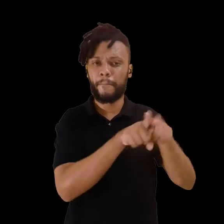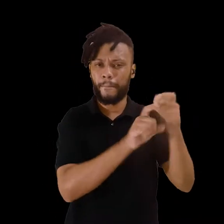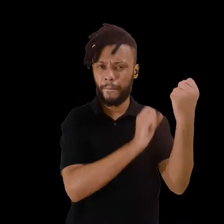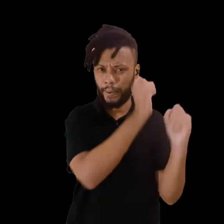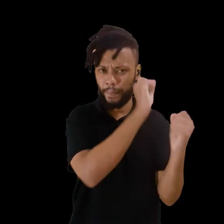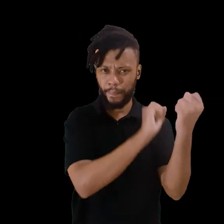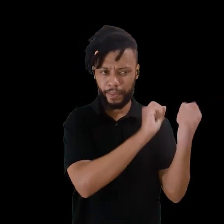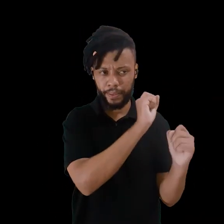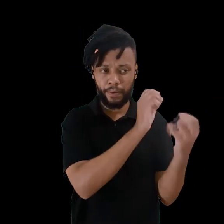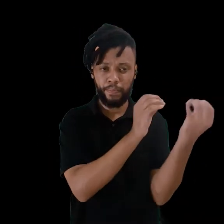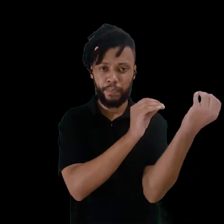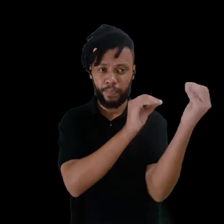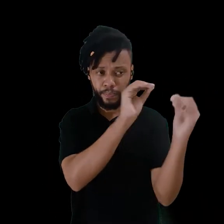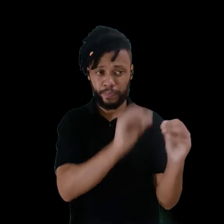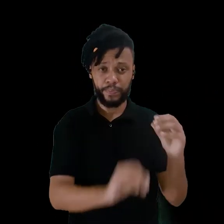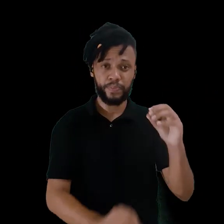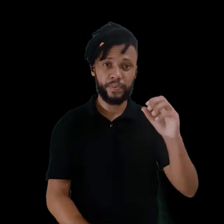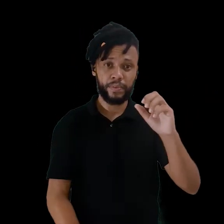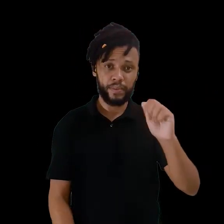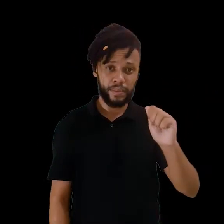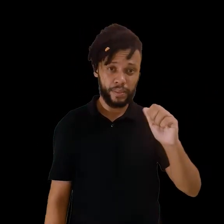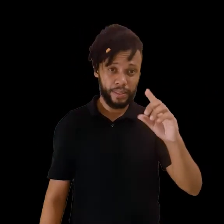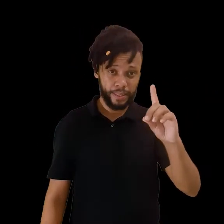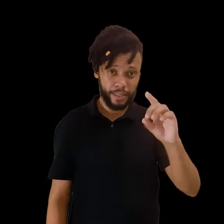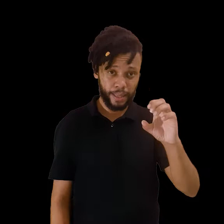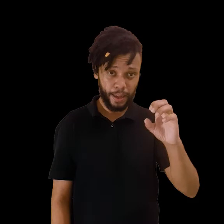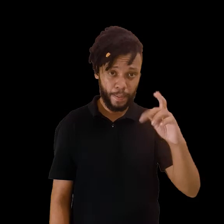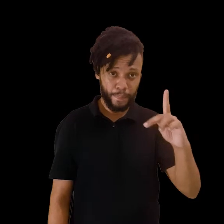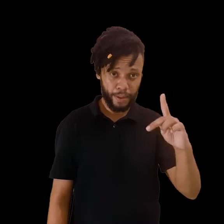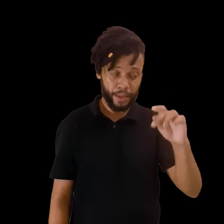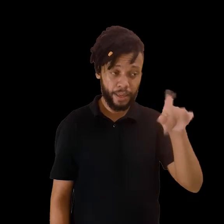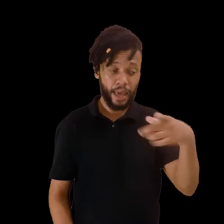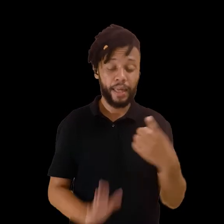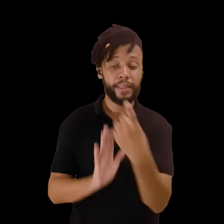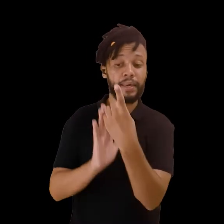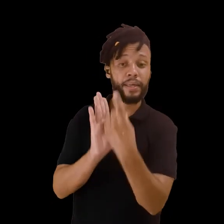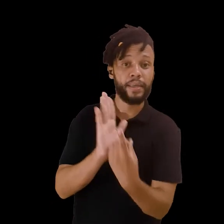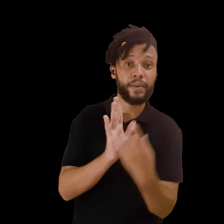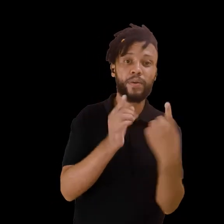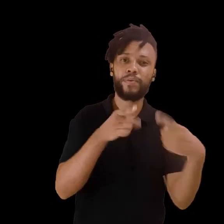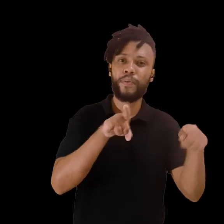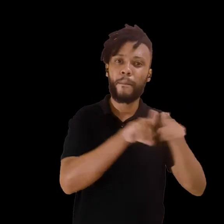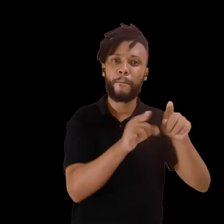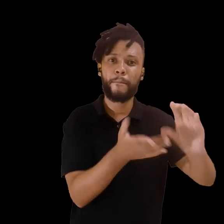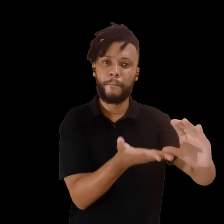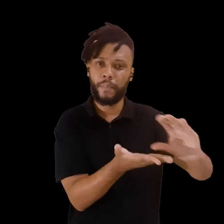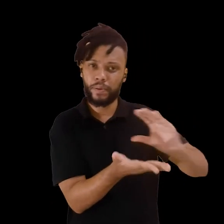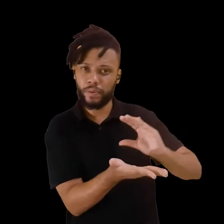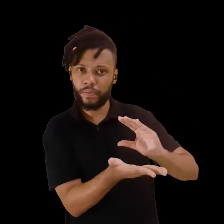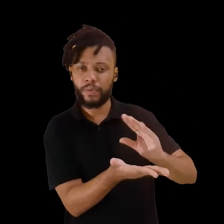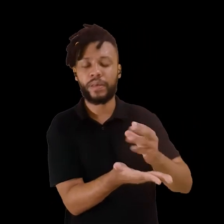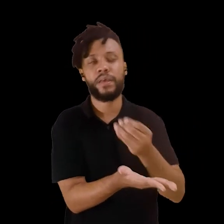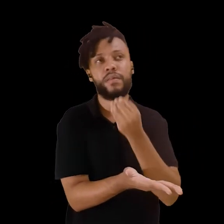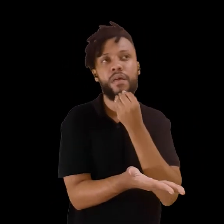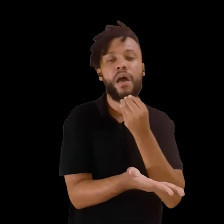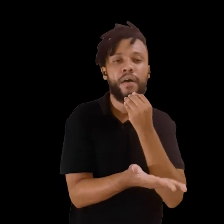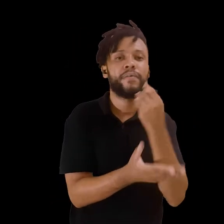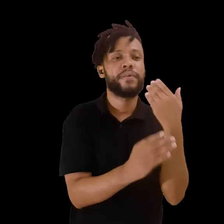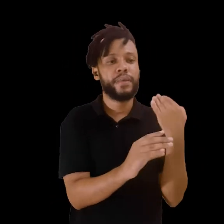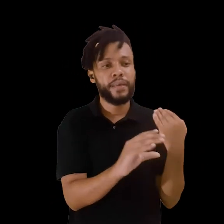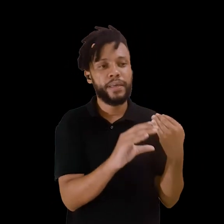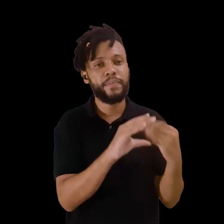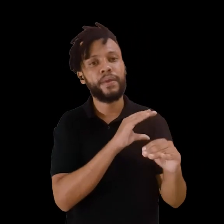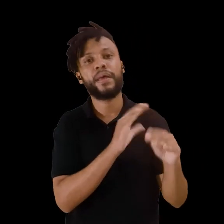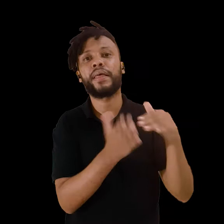de patrocínio, é uma declaração de intenção de patrocínio, e temos a DEP, que é a declaração de patrocínio, que deve ser